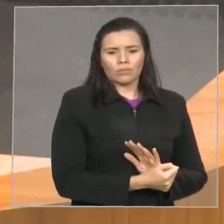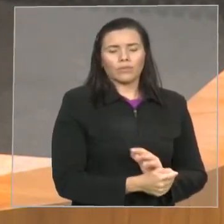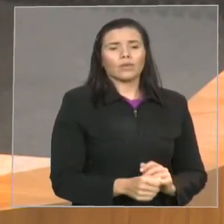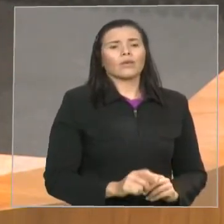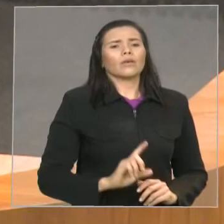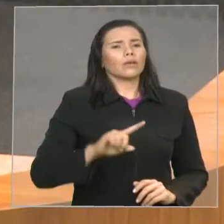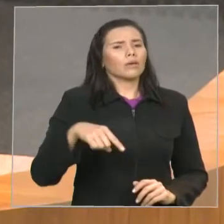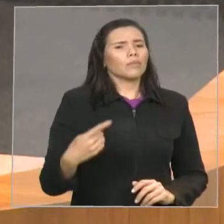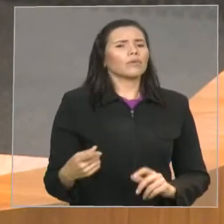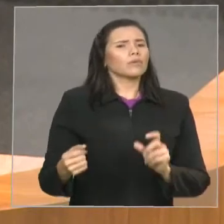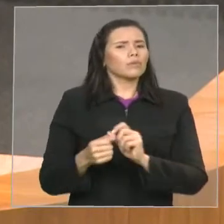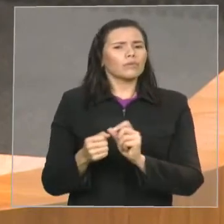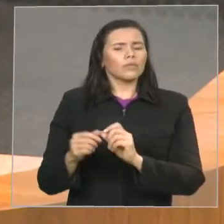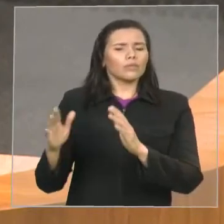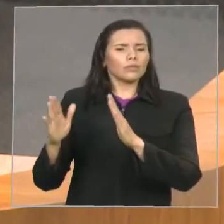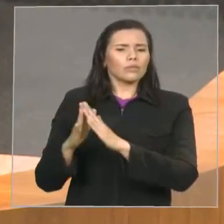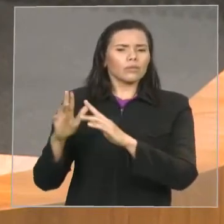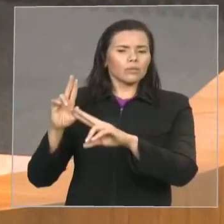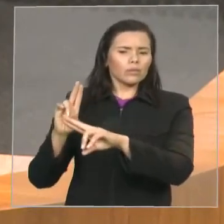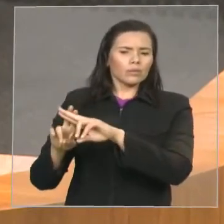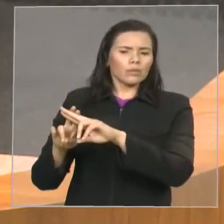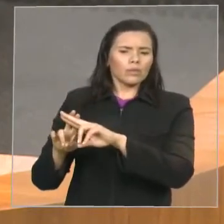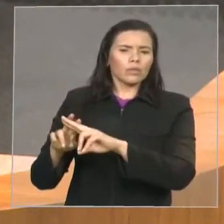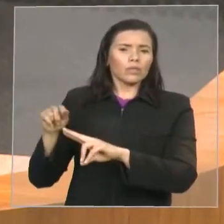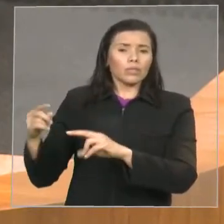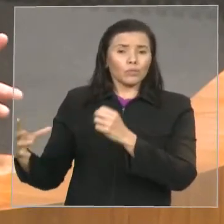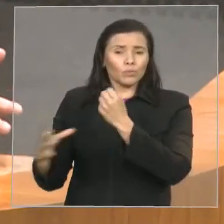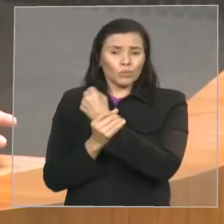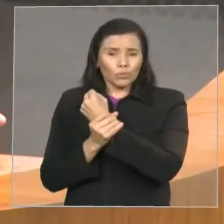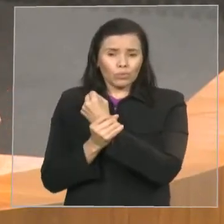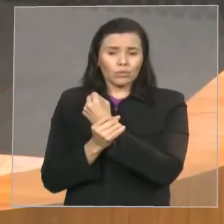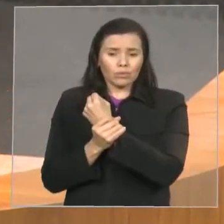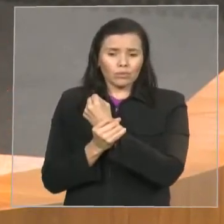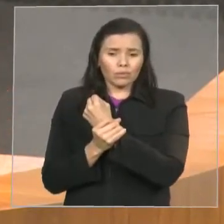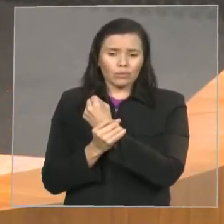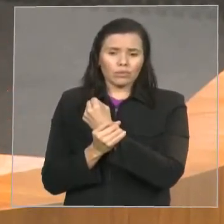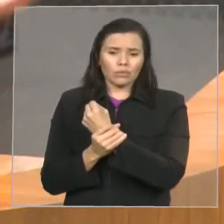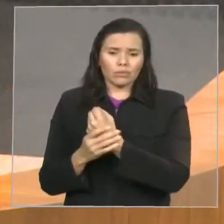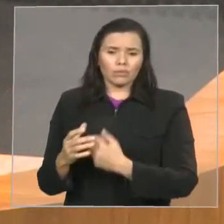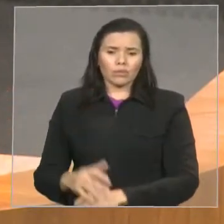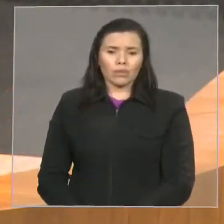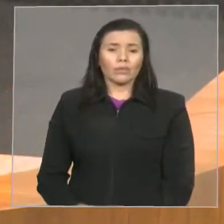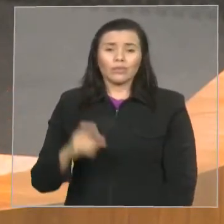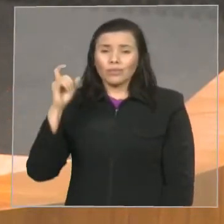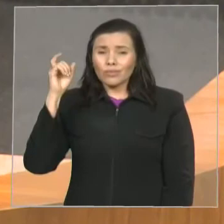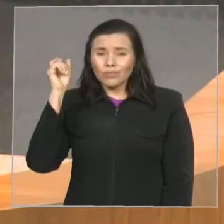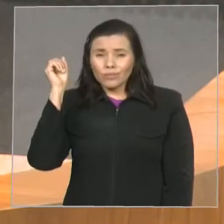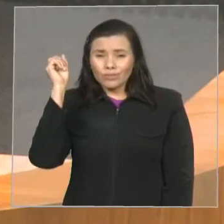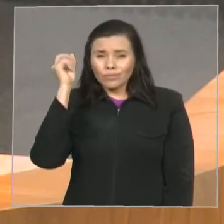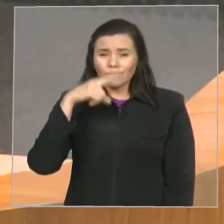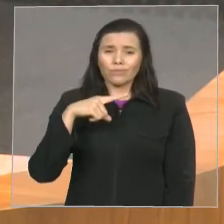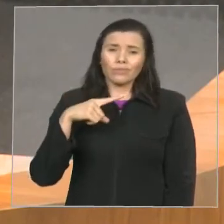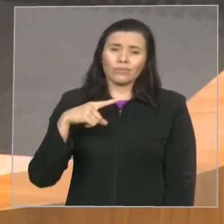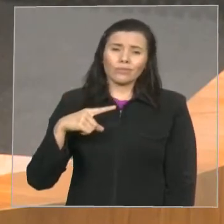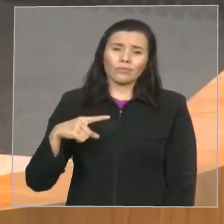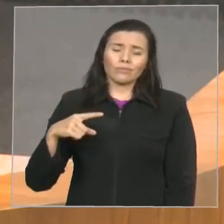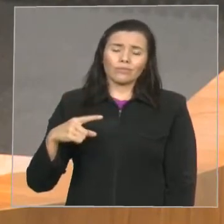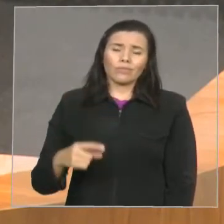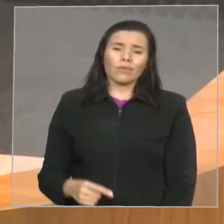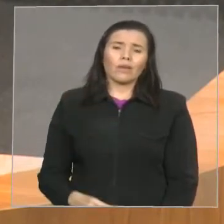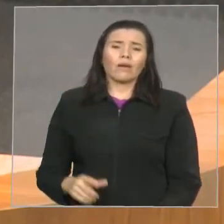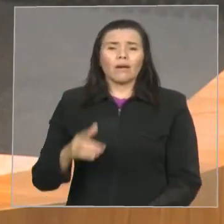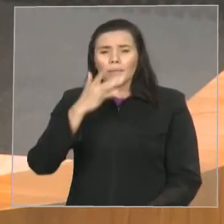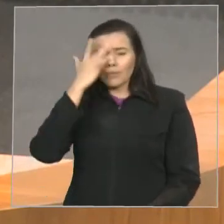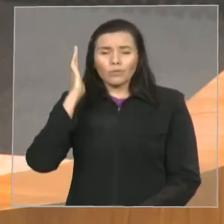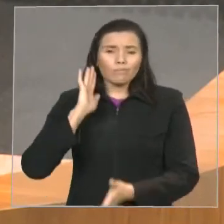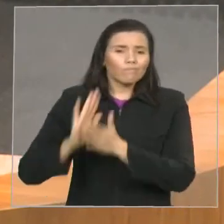máxima, que onde ali a pessoa praticamente, dificilmente podia fugir, ficava dentro do quartel. Então, na nossa época também,